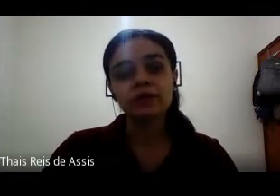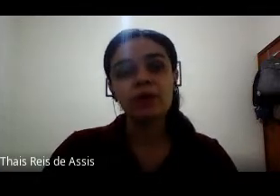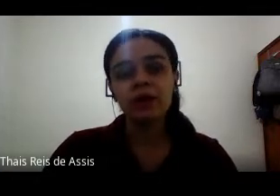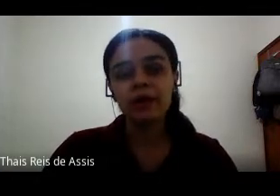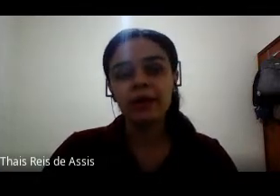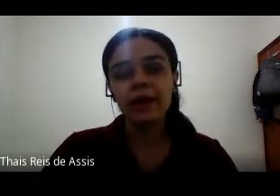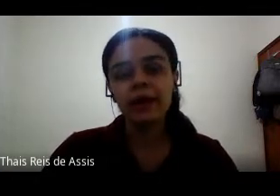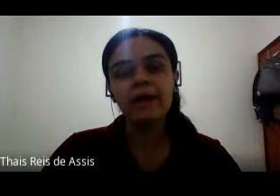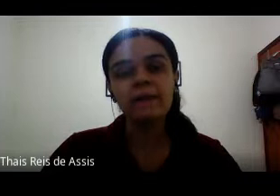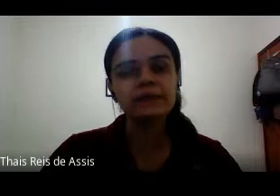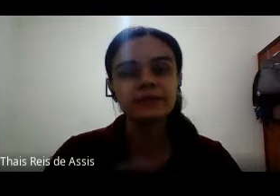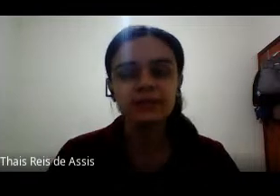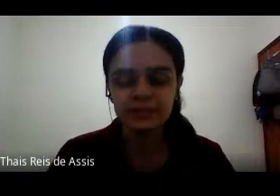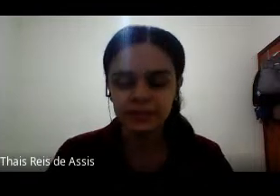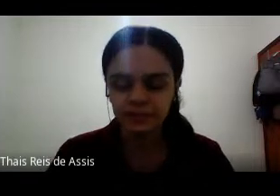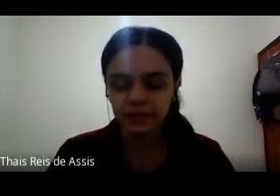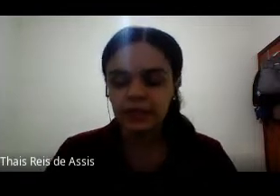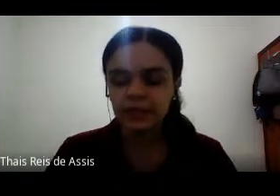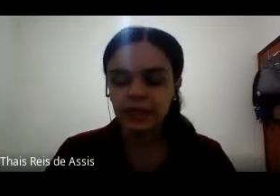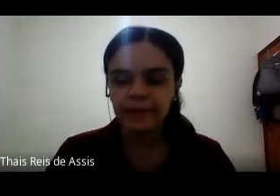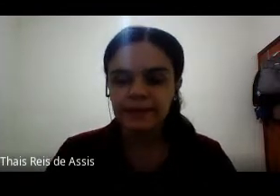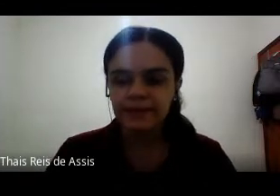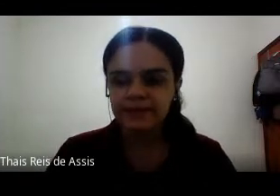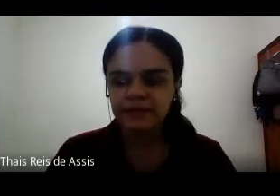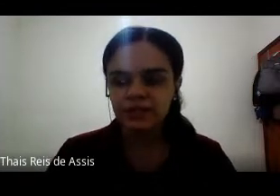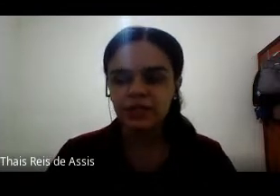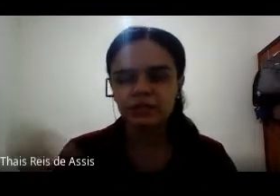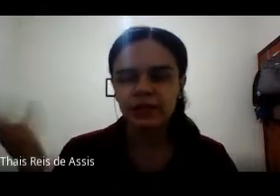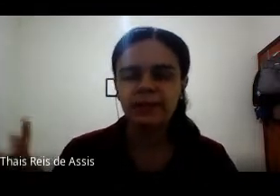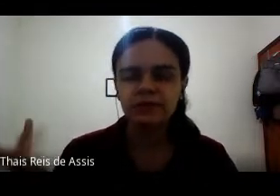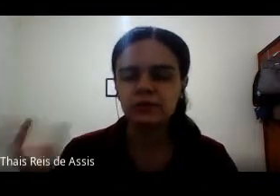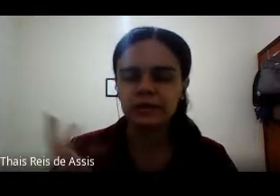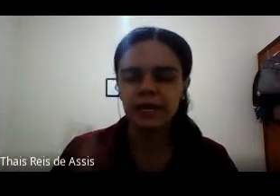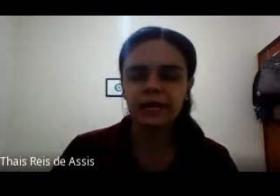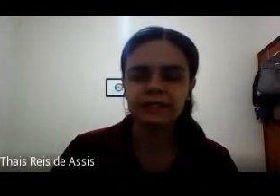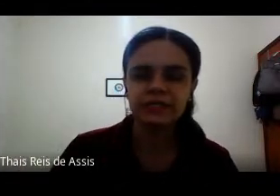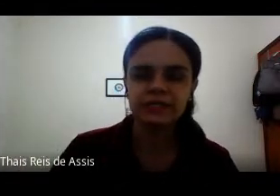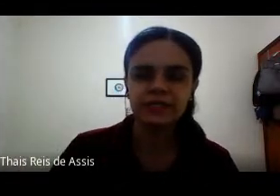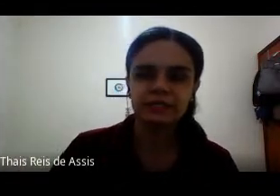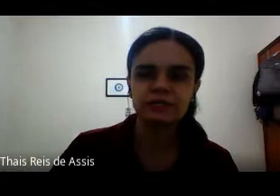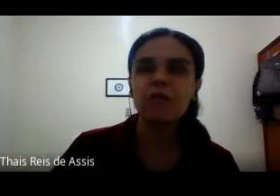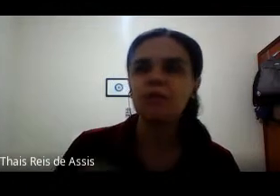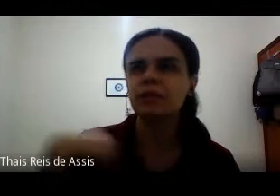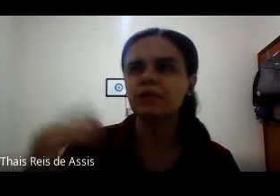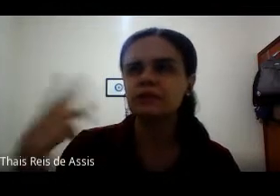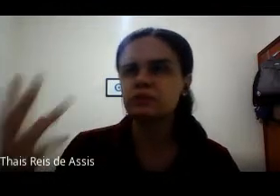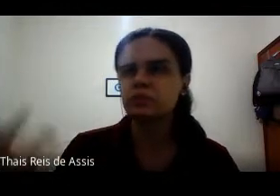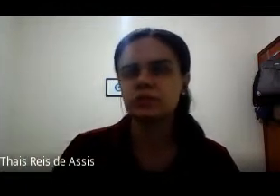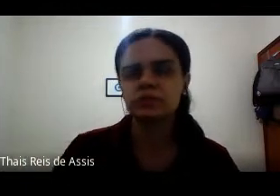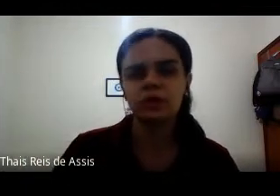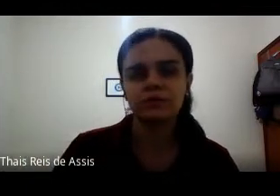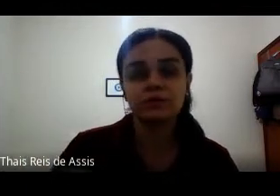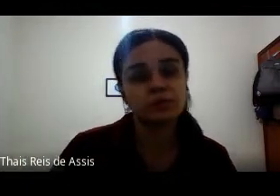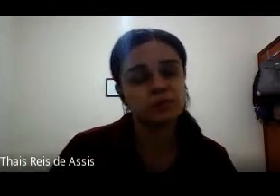que? A escola ela é uma instância que, apesar de existirem questionamentos contra ela, existir essa questão de o computador vai